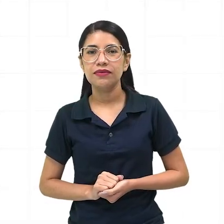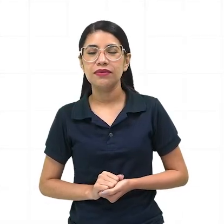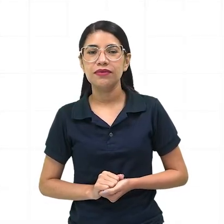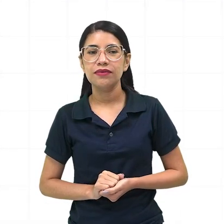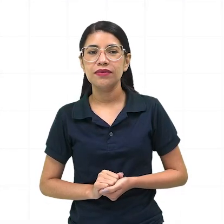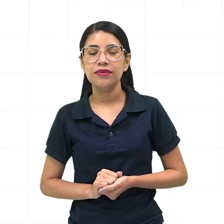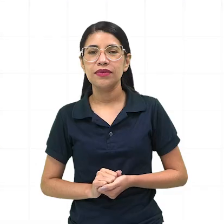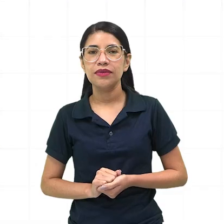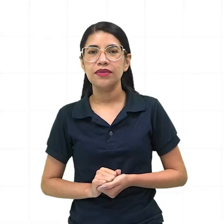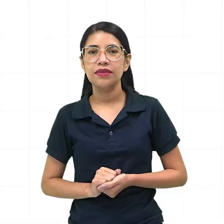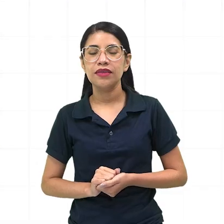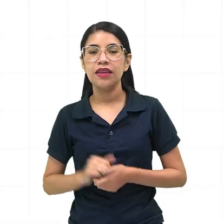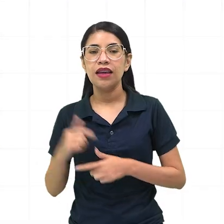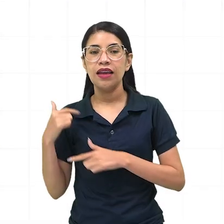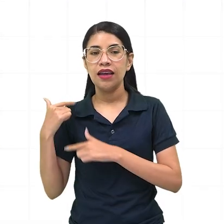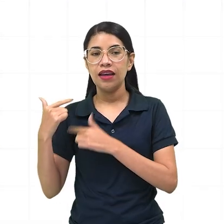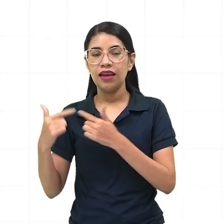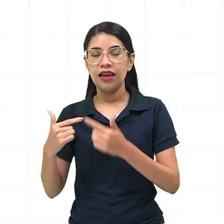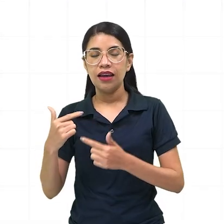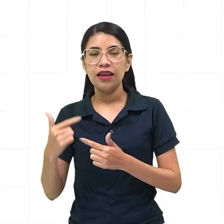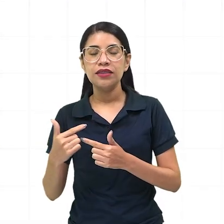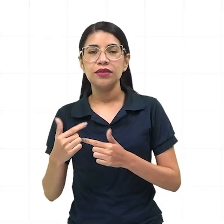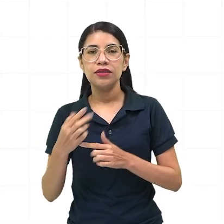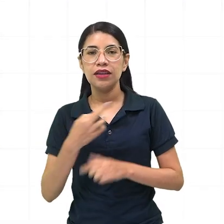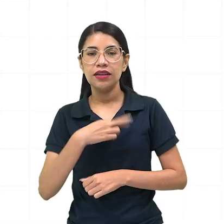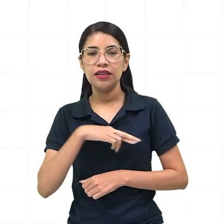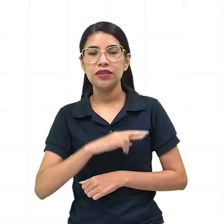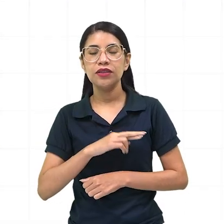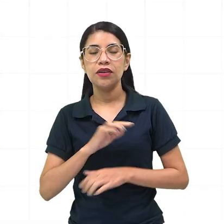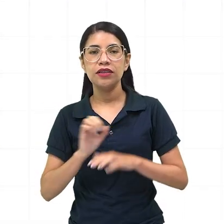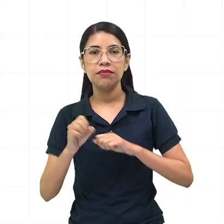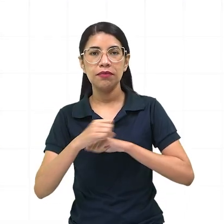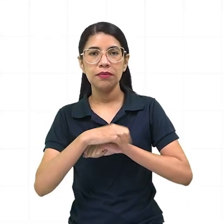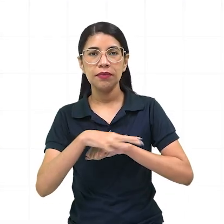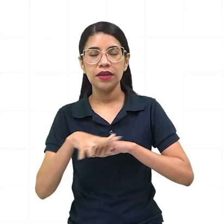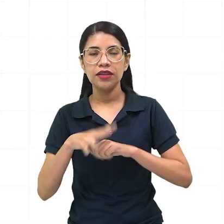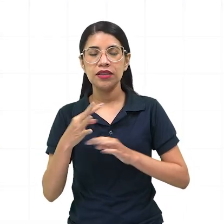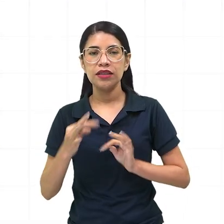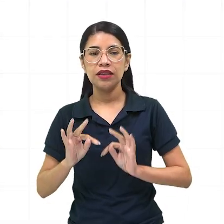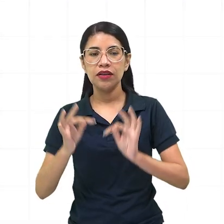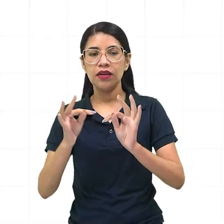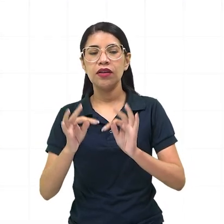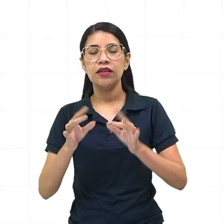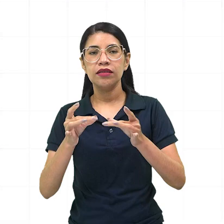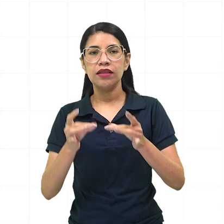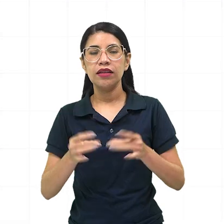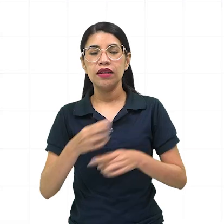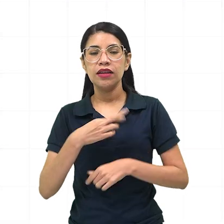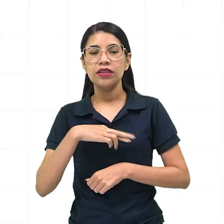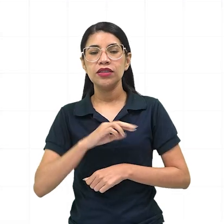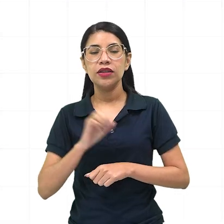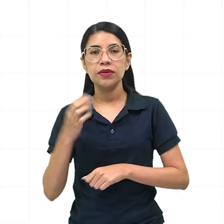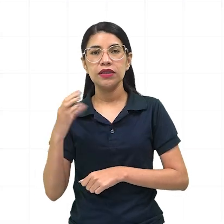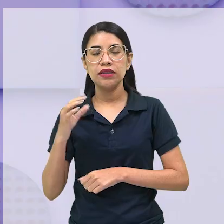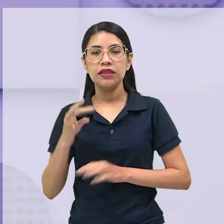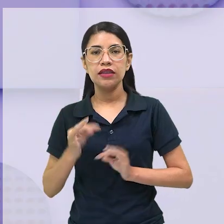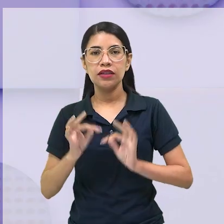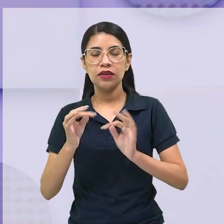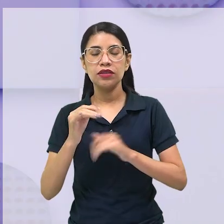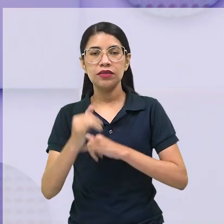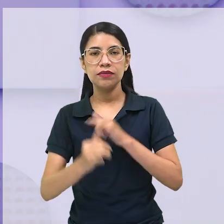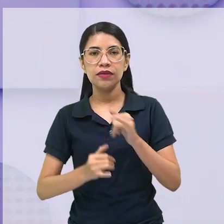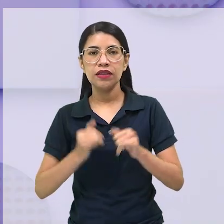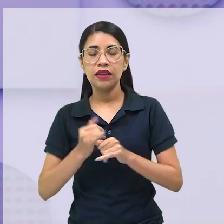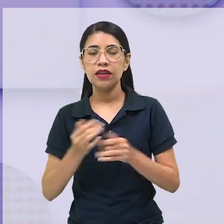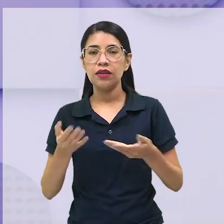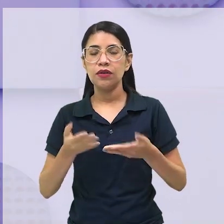Tradições religiosas, mídias e tecnologias. Religião, ciência e tecnologia, redes sociais e internet. Então, hoje